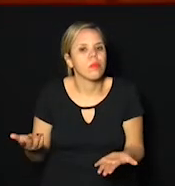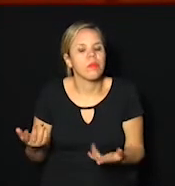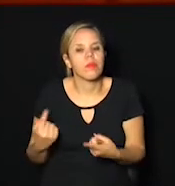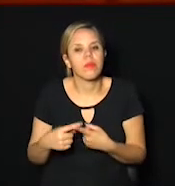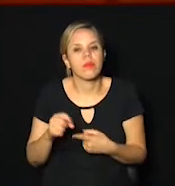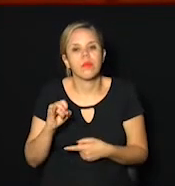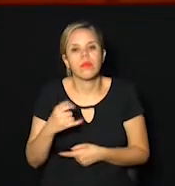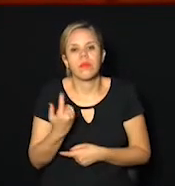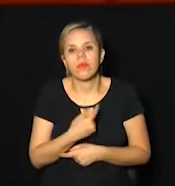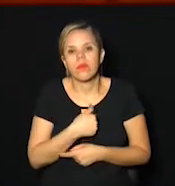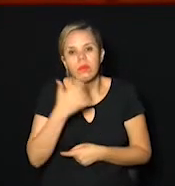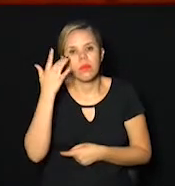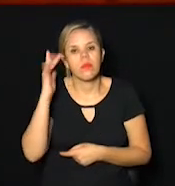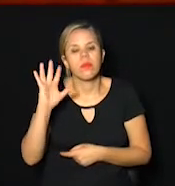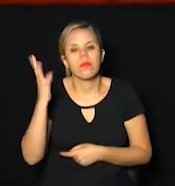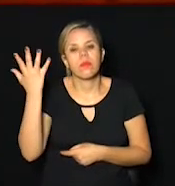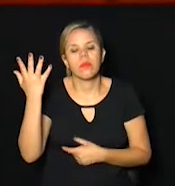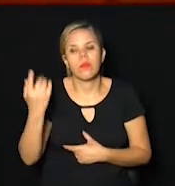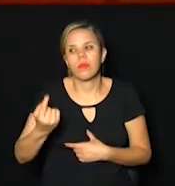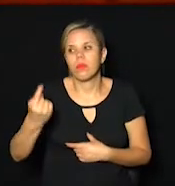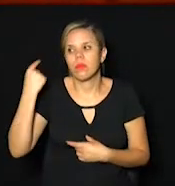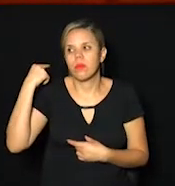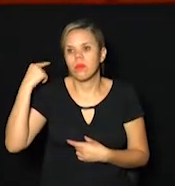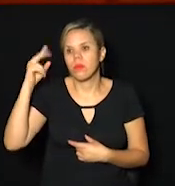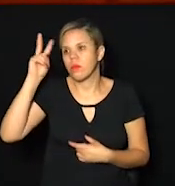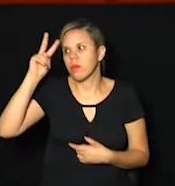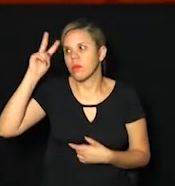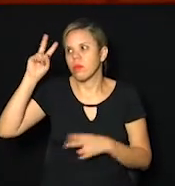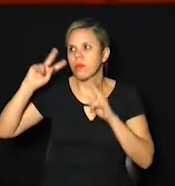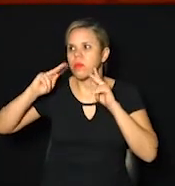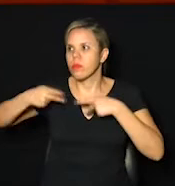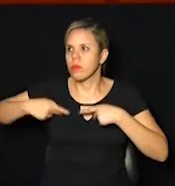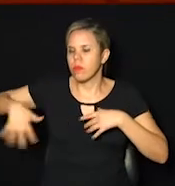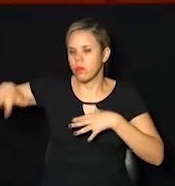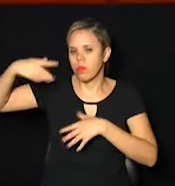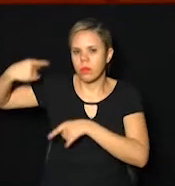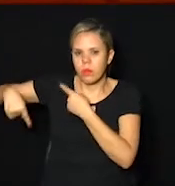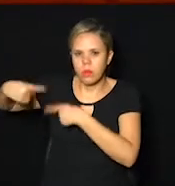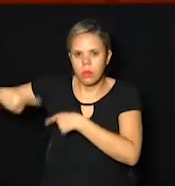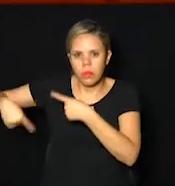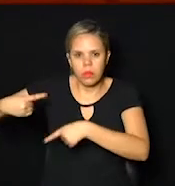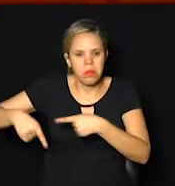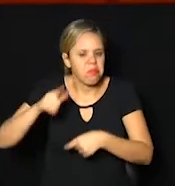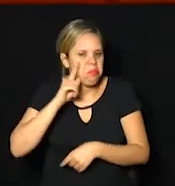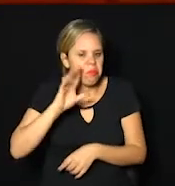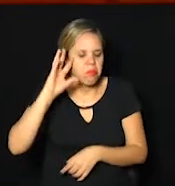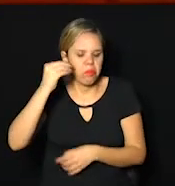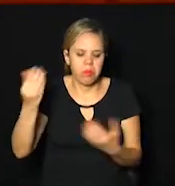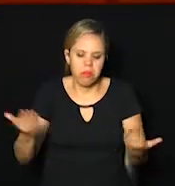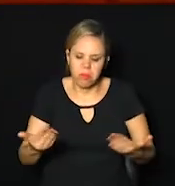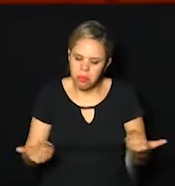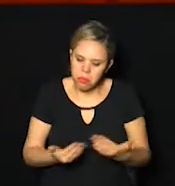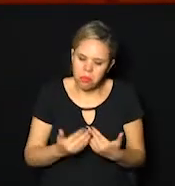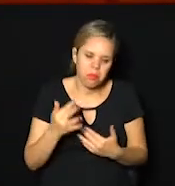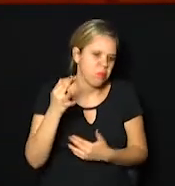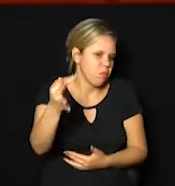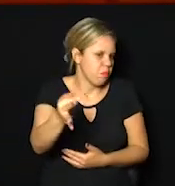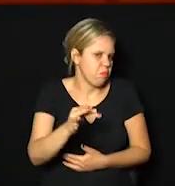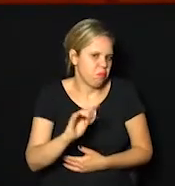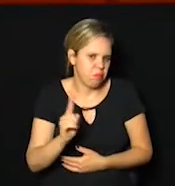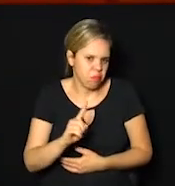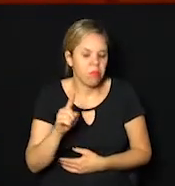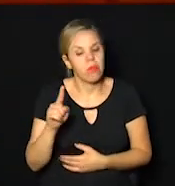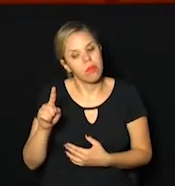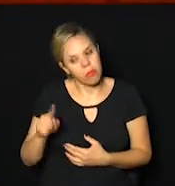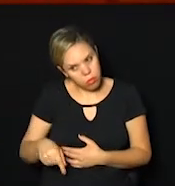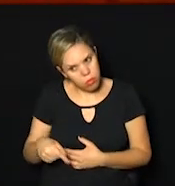sem a gente saber o que aconteceu na história da humanidade em termos políticos, a gente não consegue prever o futuro. E isso é